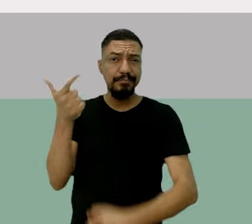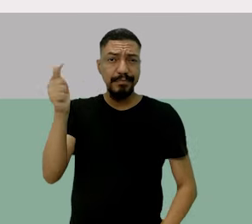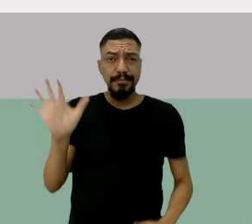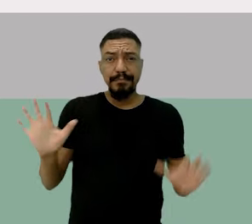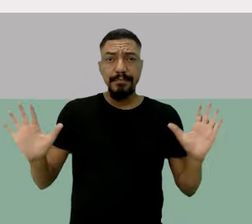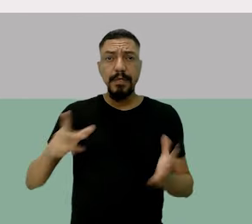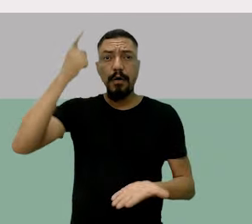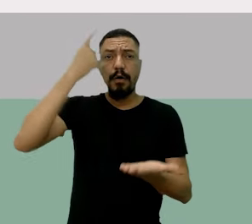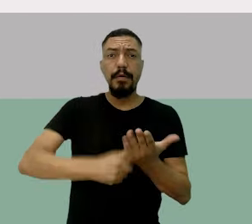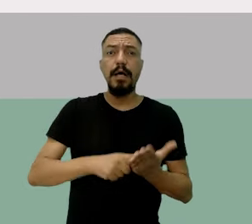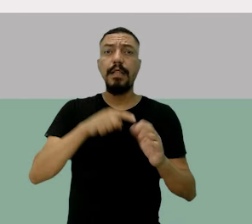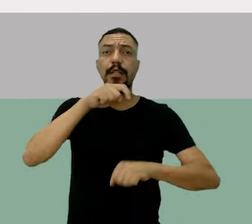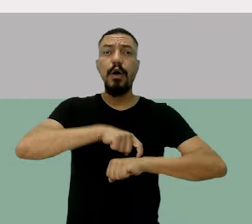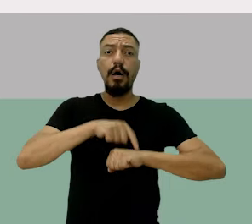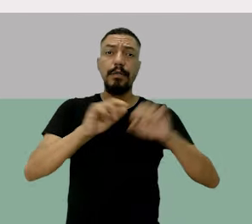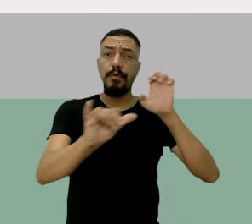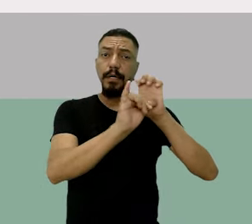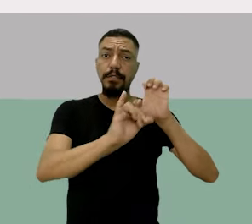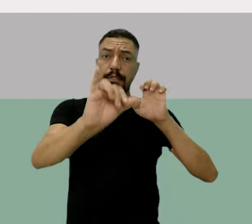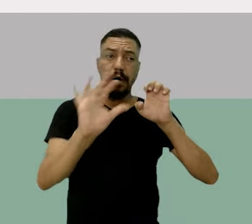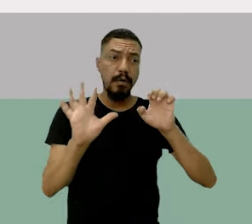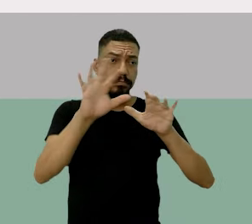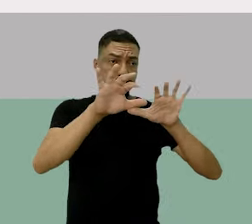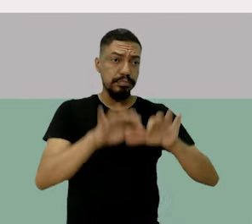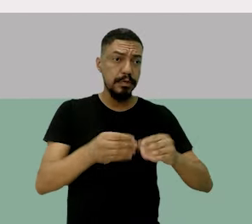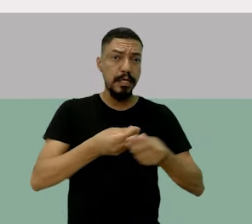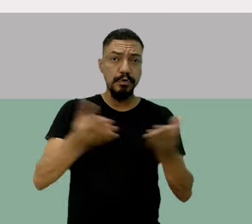foi pactuado no momento que o edital aconteceu.